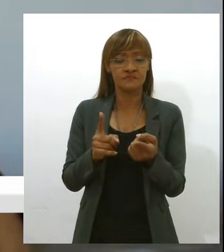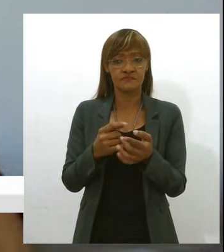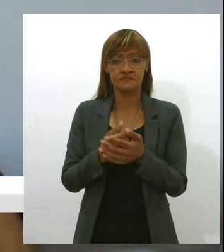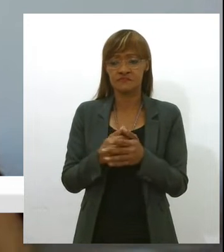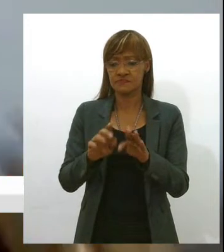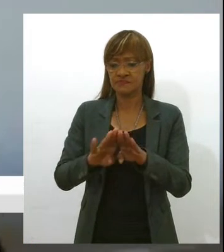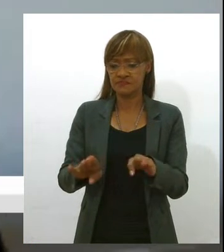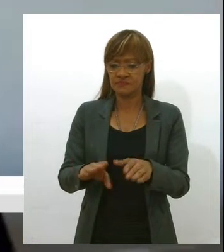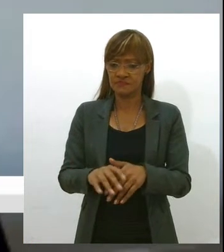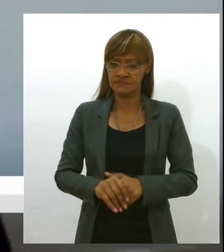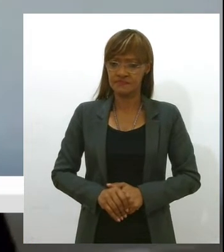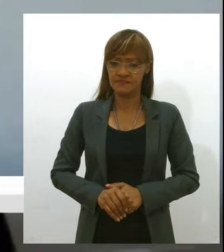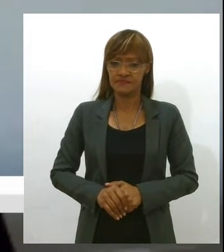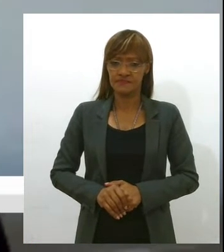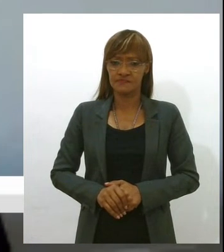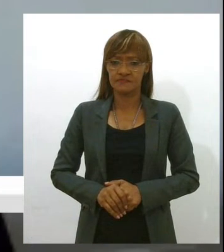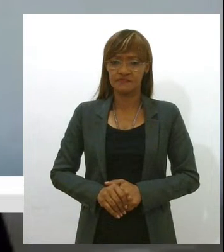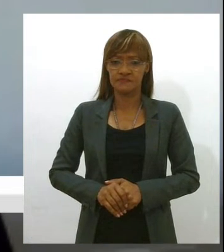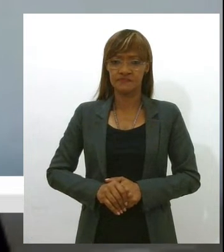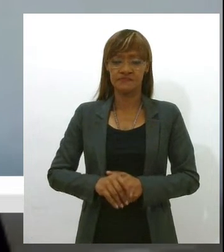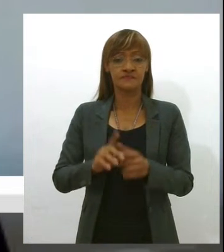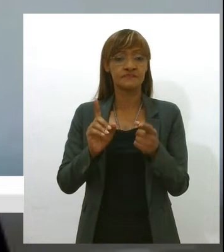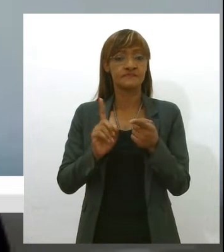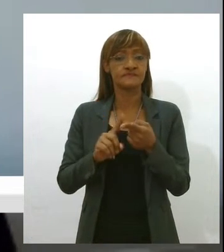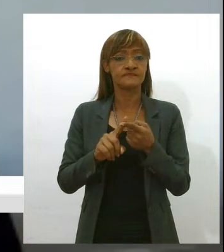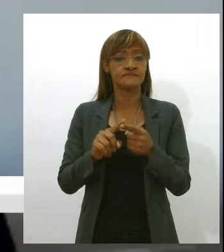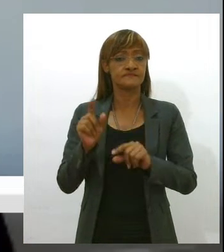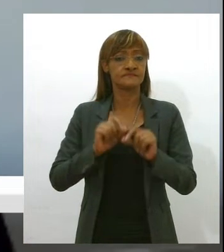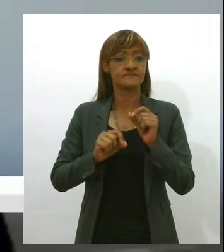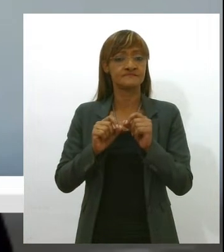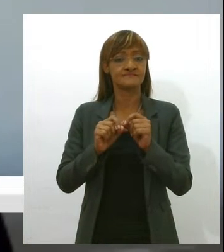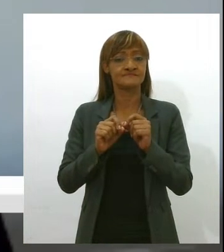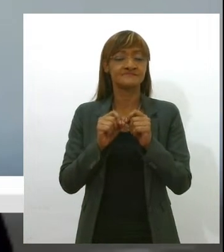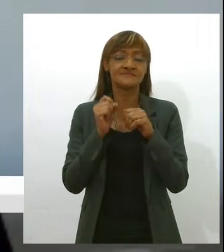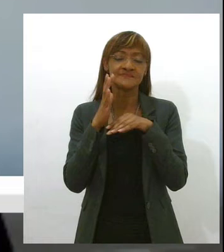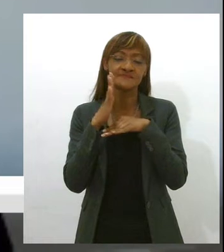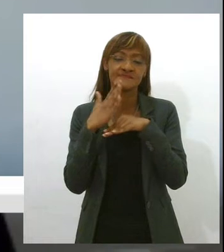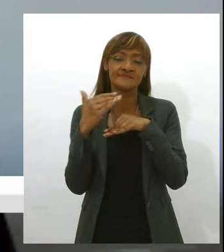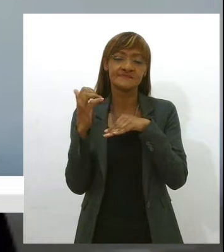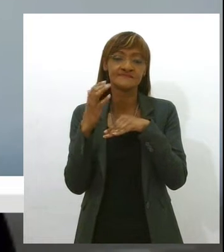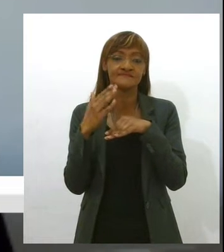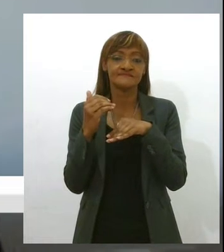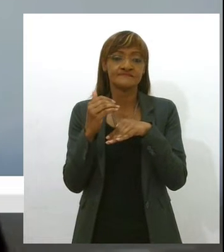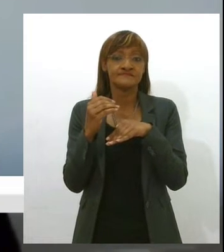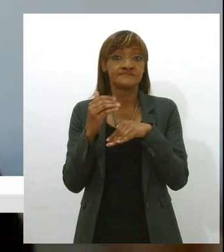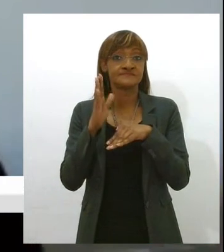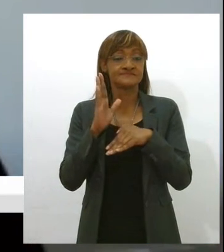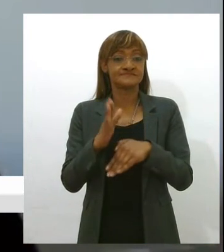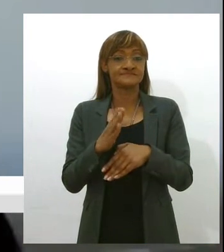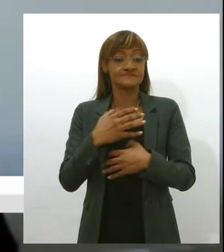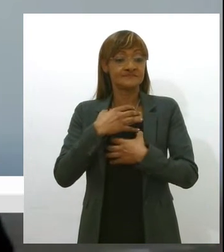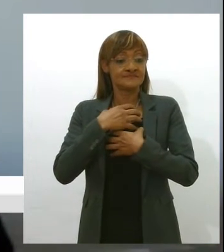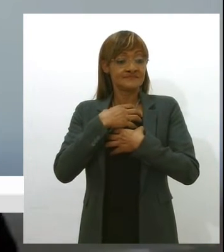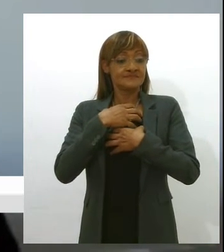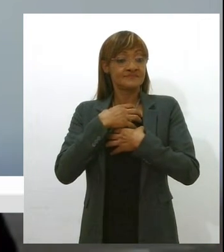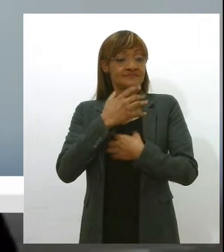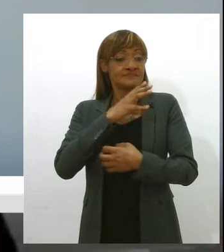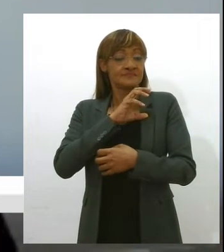vem esvaziada do afeto, que é o que a paternagem traz. Então, é um pouco